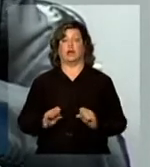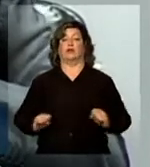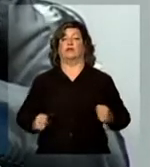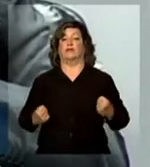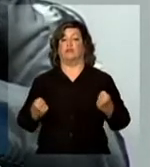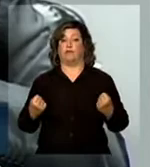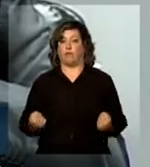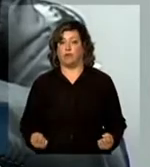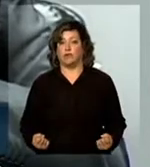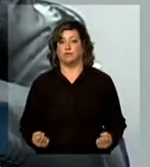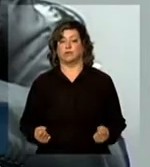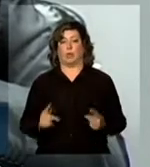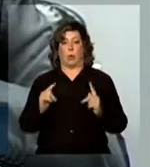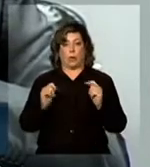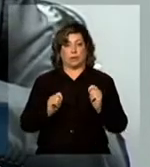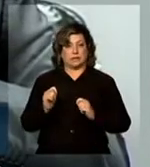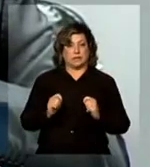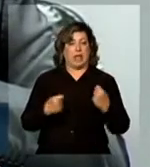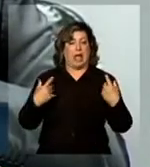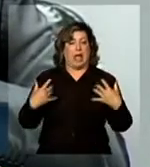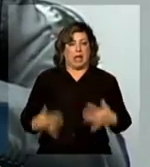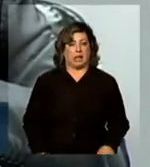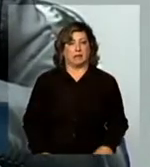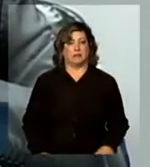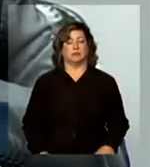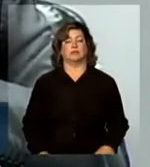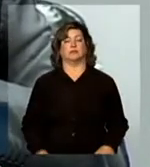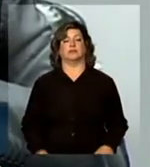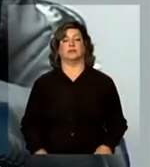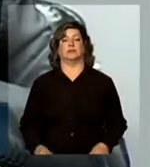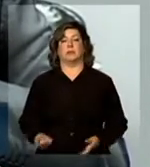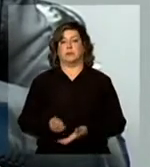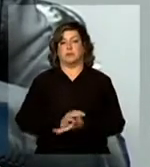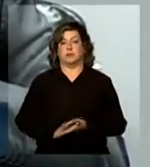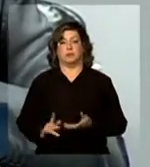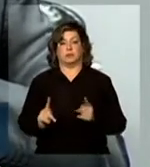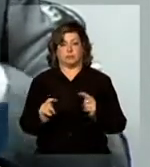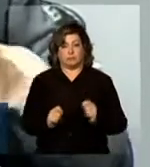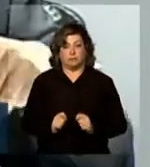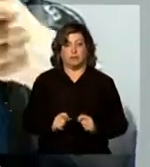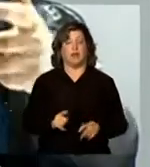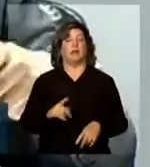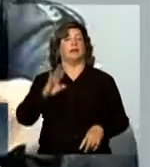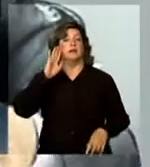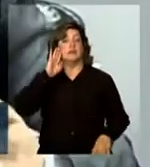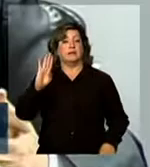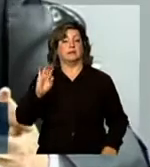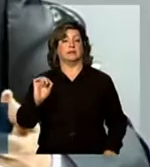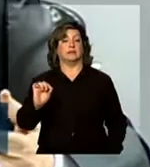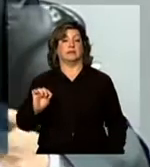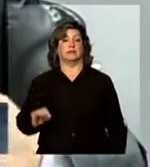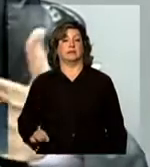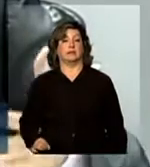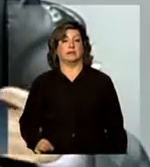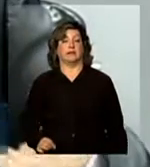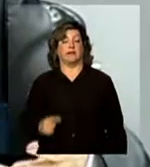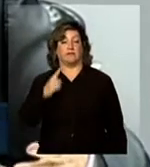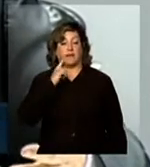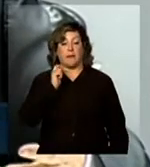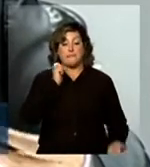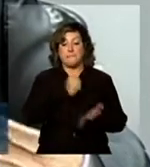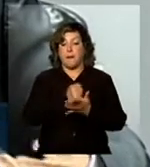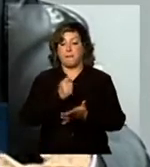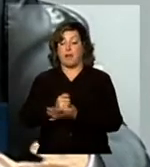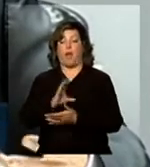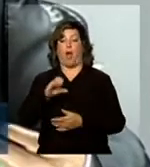esforço de contenção de gastos, de despesas, olhando para a solidez das